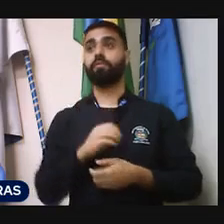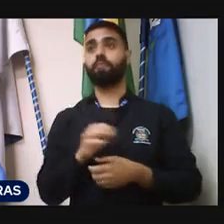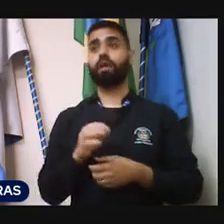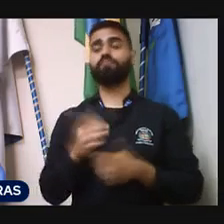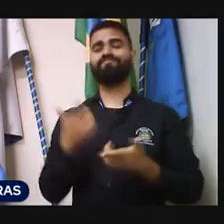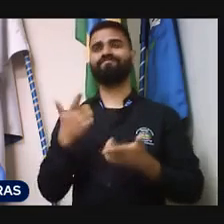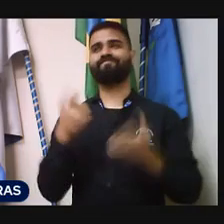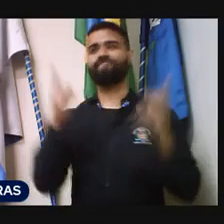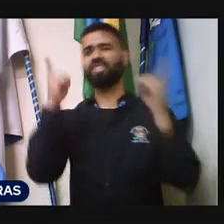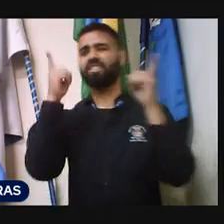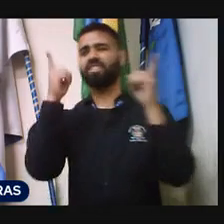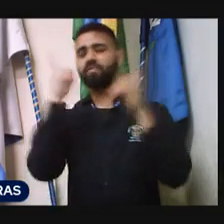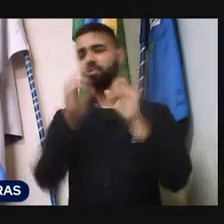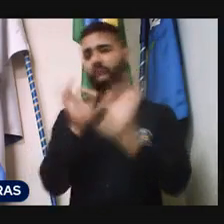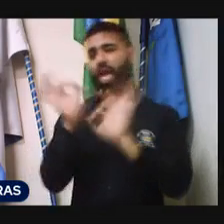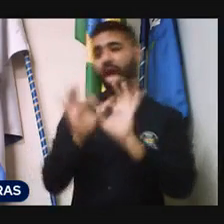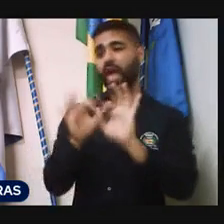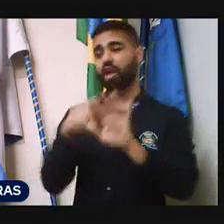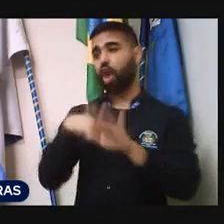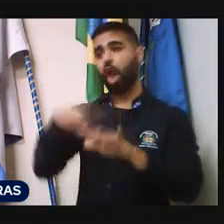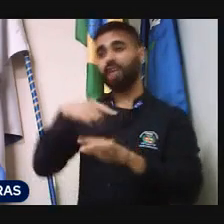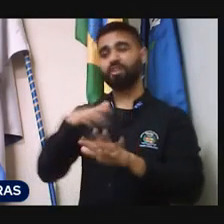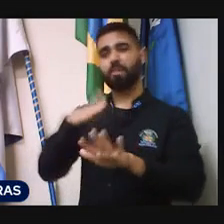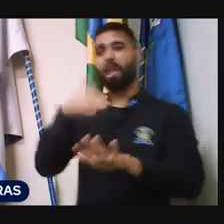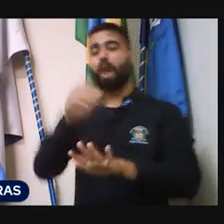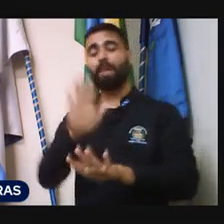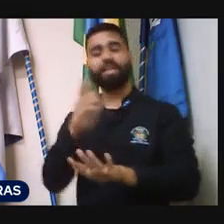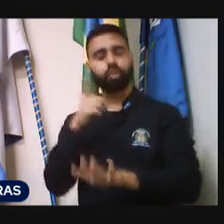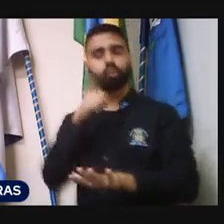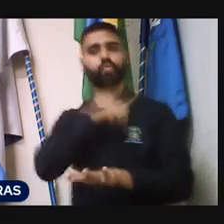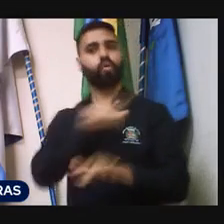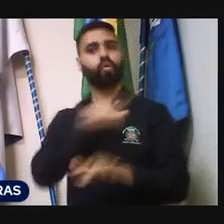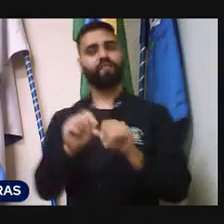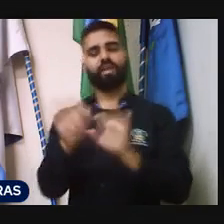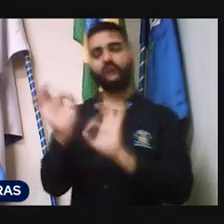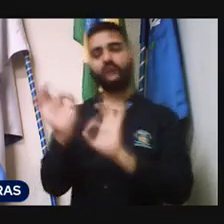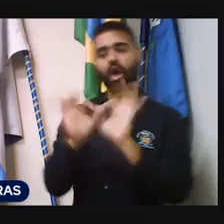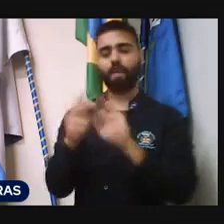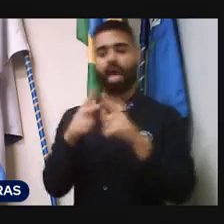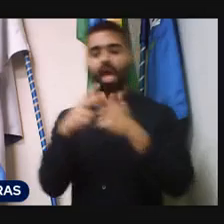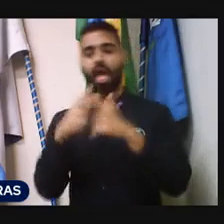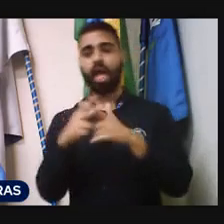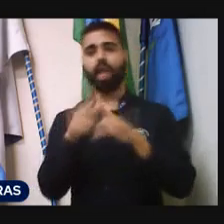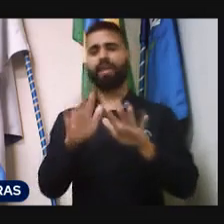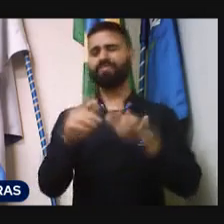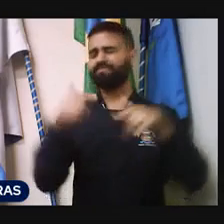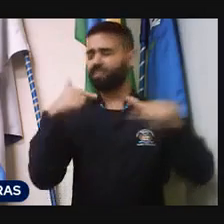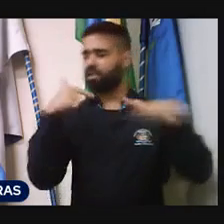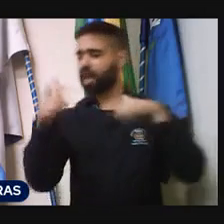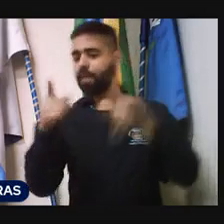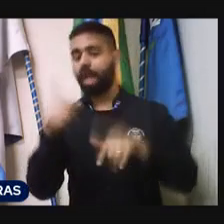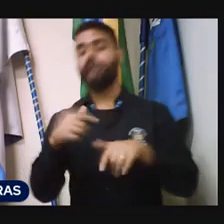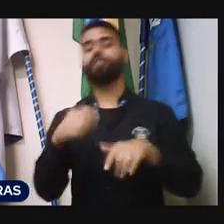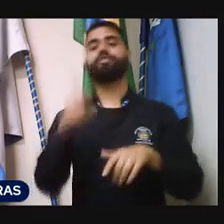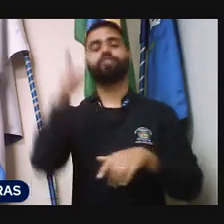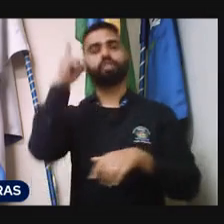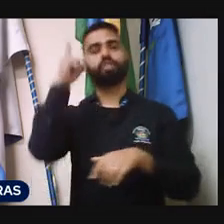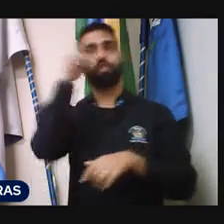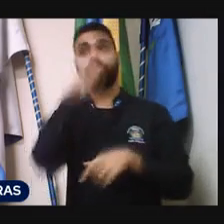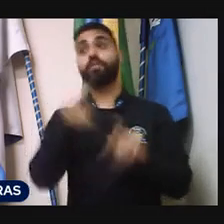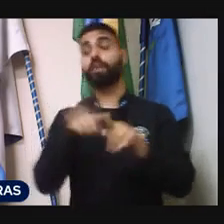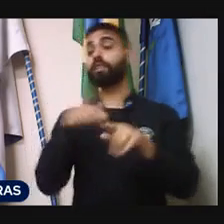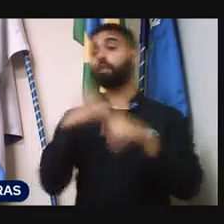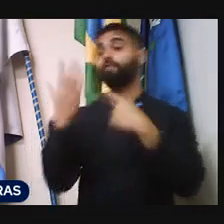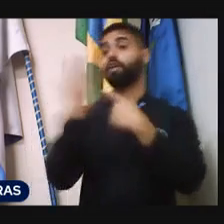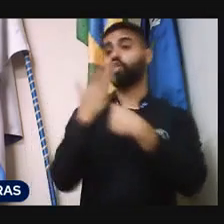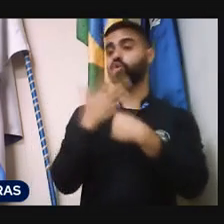ele está hoje não são os melhores mas foi para a gente conseguiu fazer com muita luta né muita Ajuda também